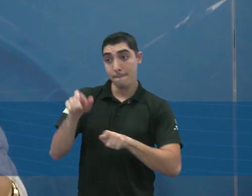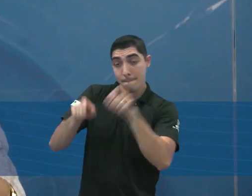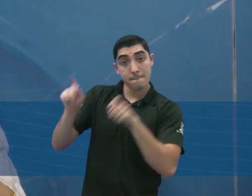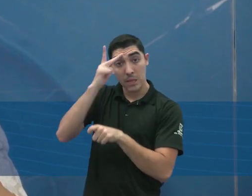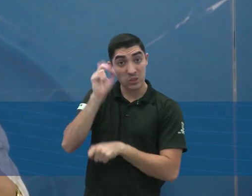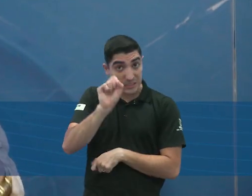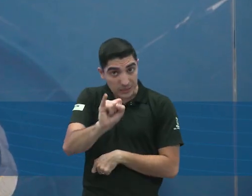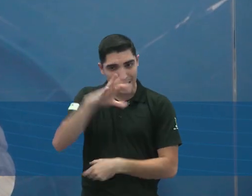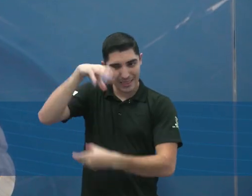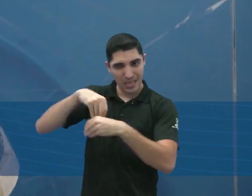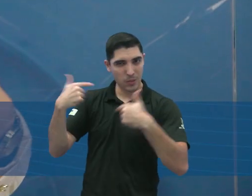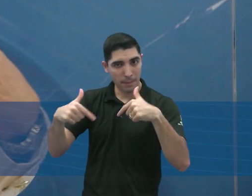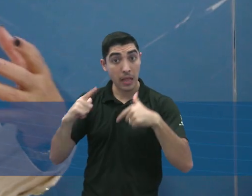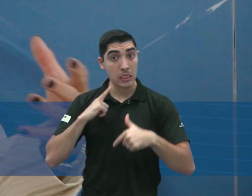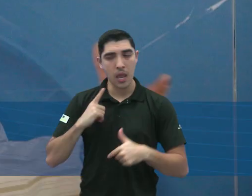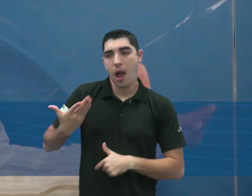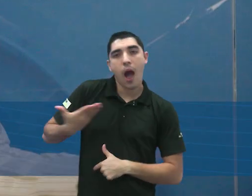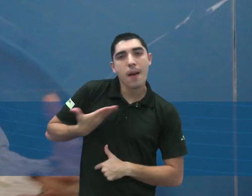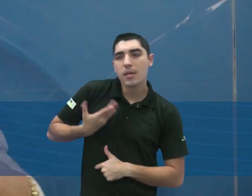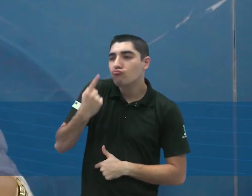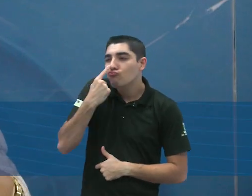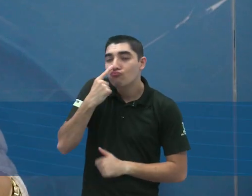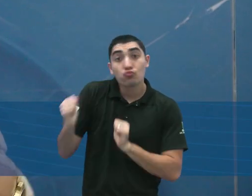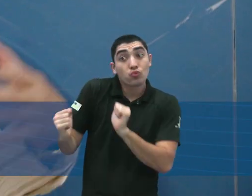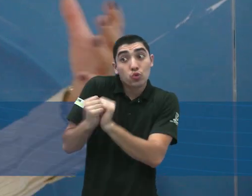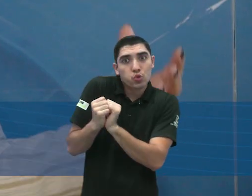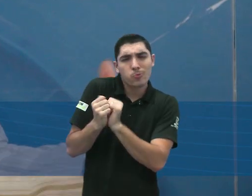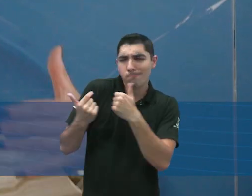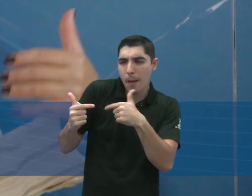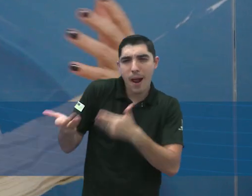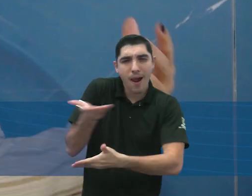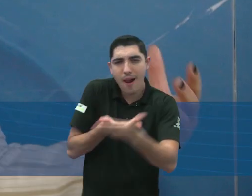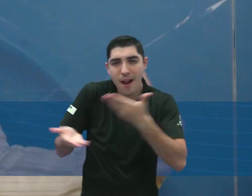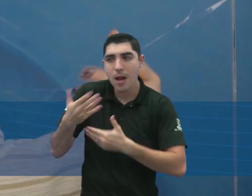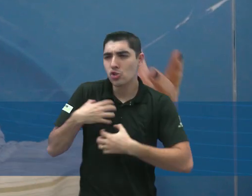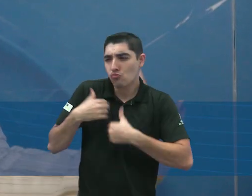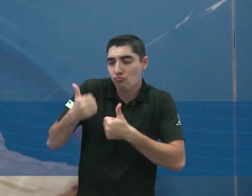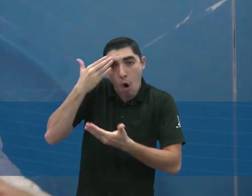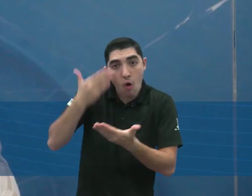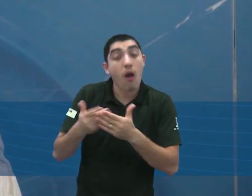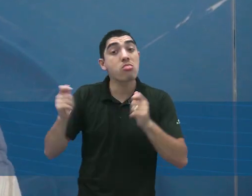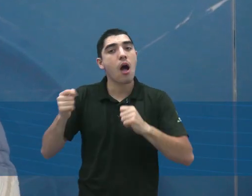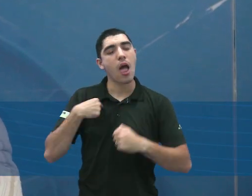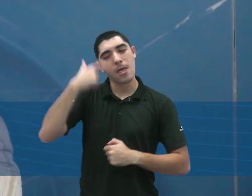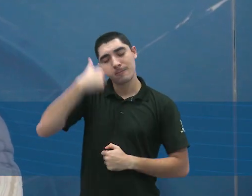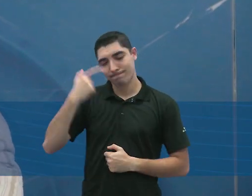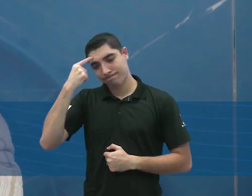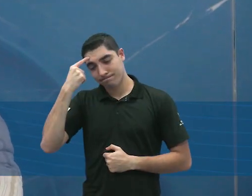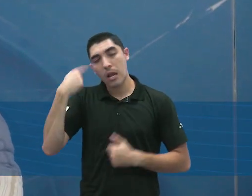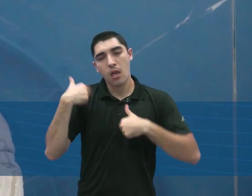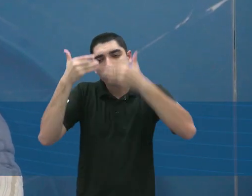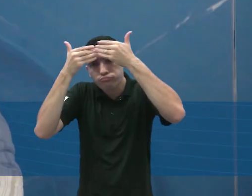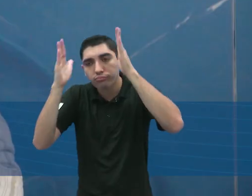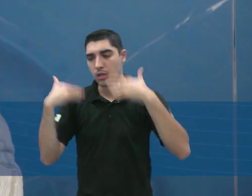vínculos, né, de amizade, de um contexto, né, ali de confiança, onde pode sentar, se abrir com um colega, conversar,